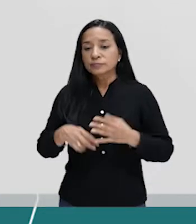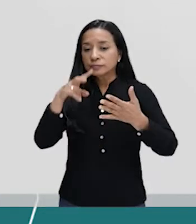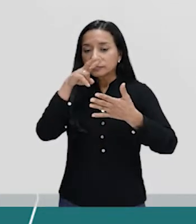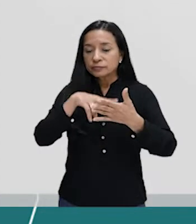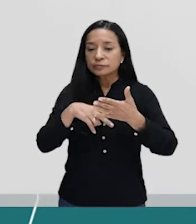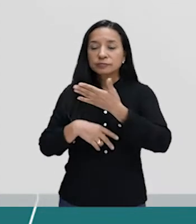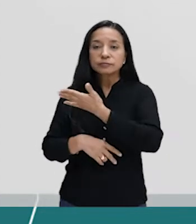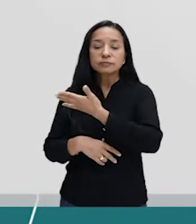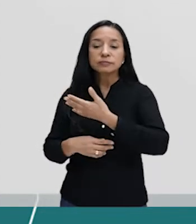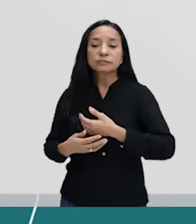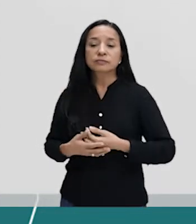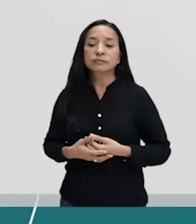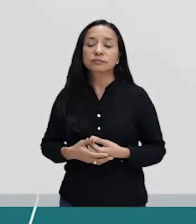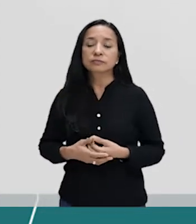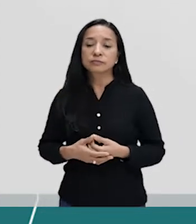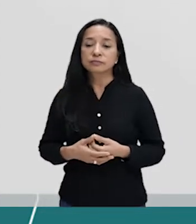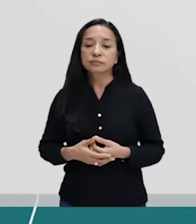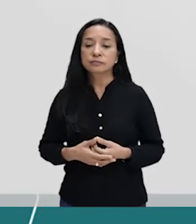maxila